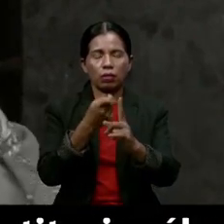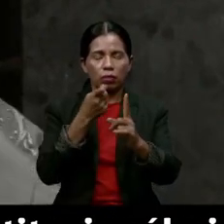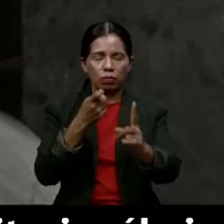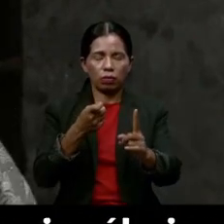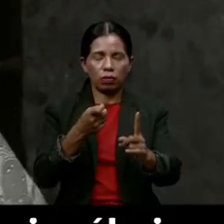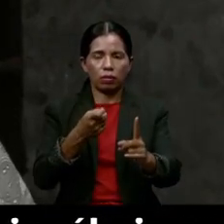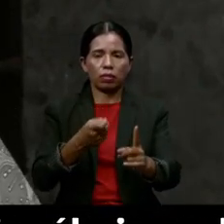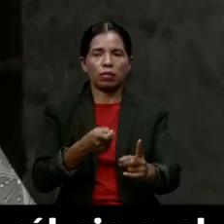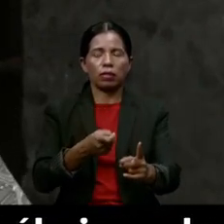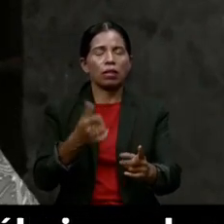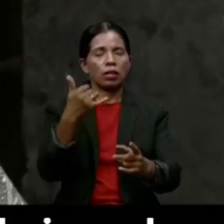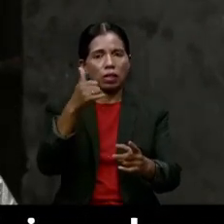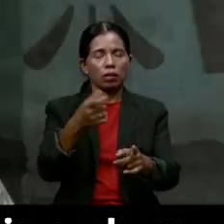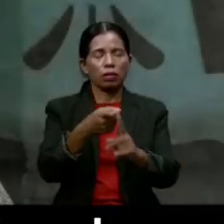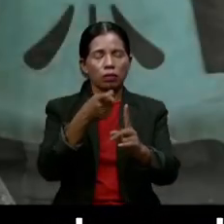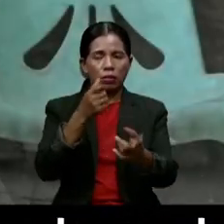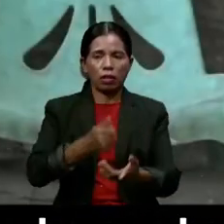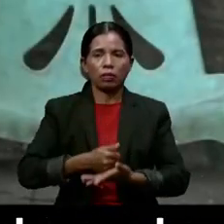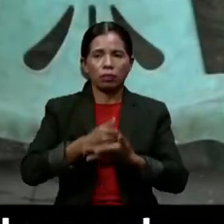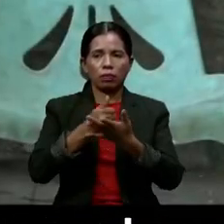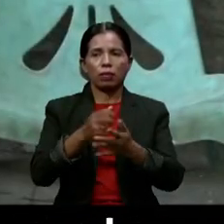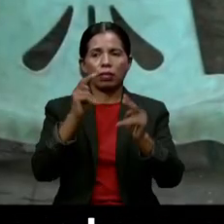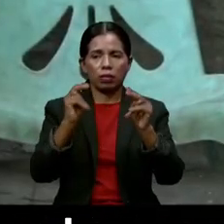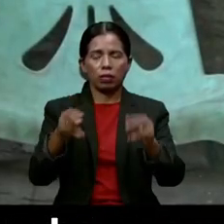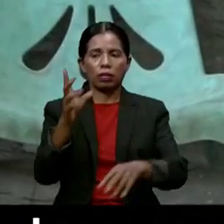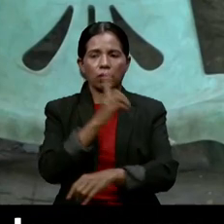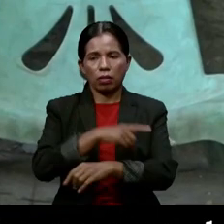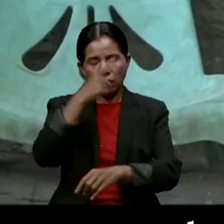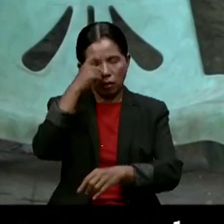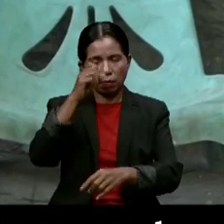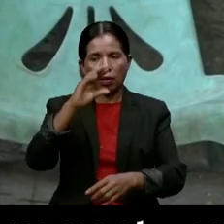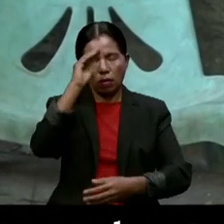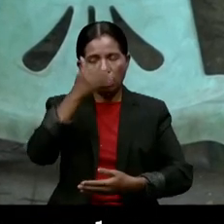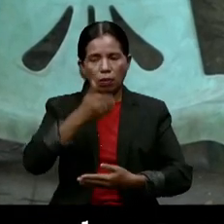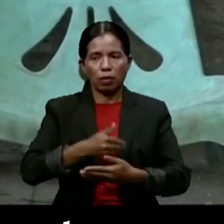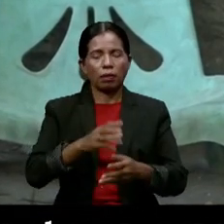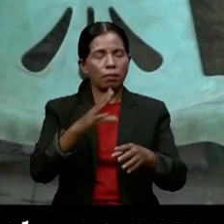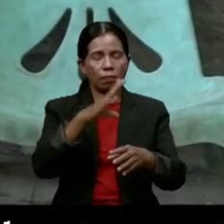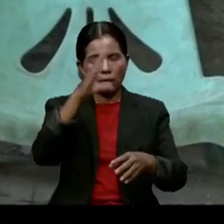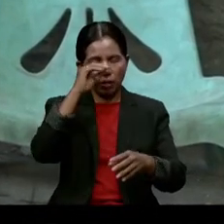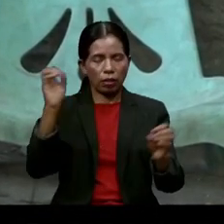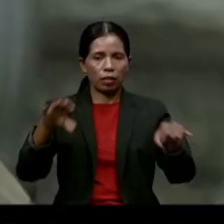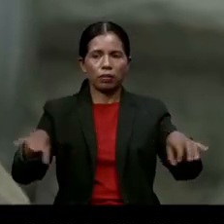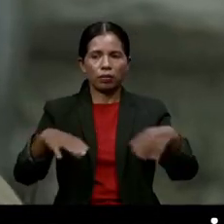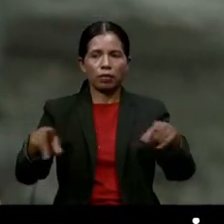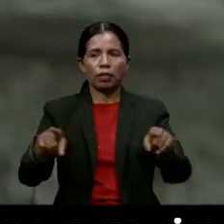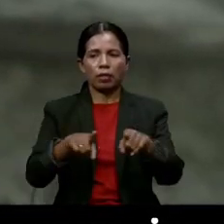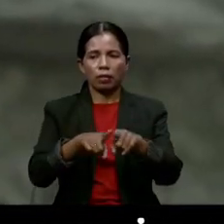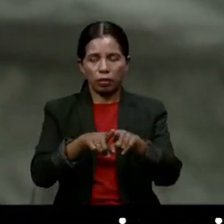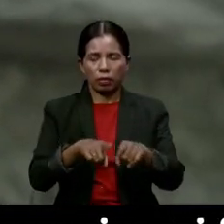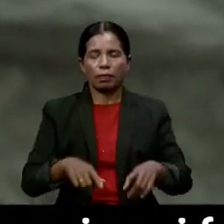que nem, ou de sustenta a necessidade do loron. Tamba o an mane lá rendimento permanente, ne be serviço a nessa badai.